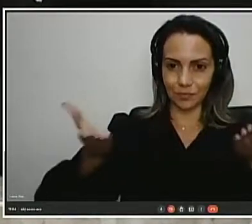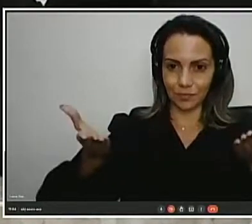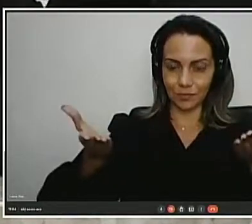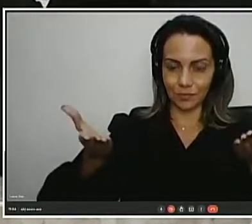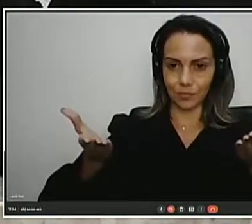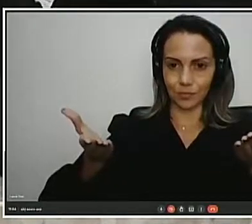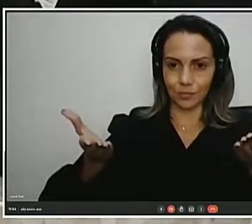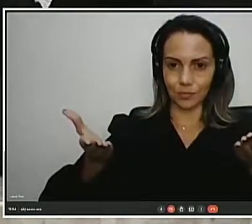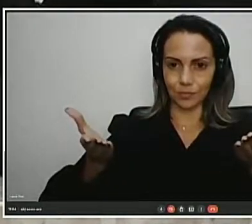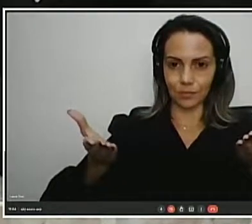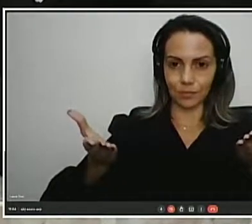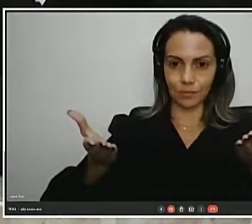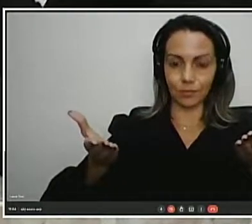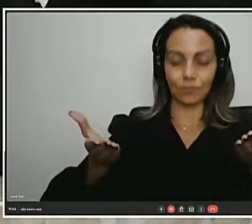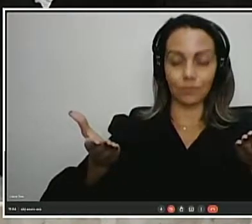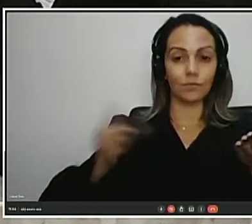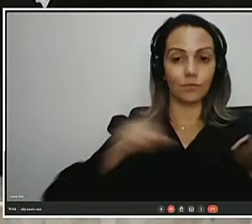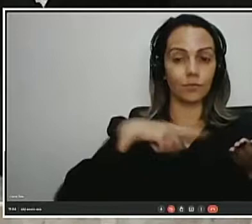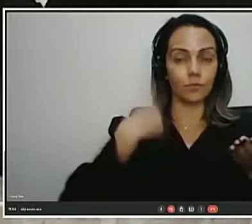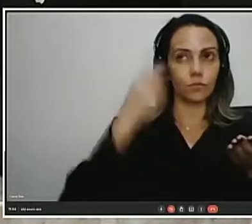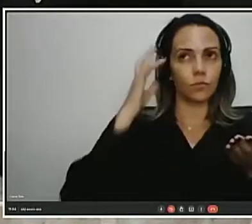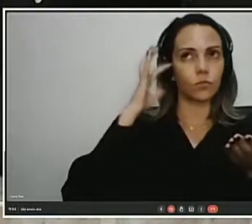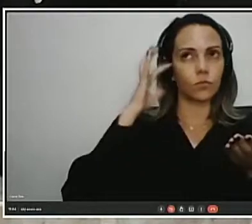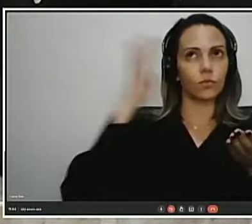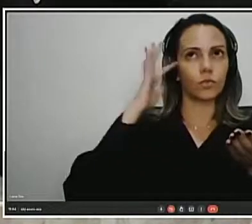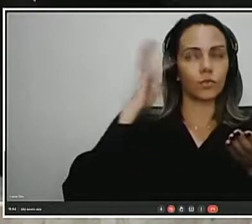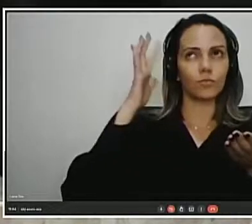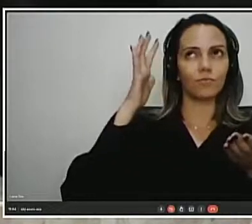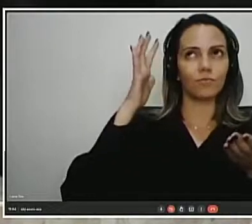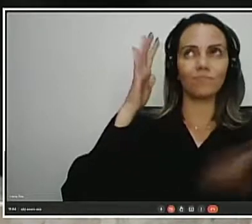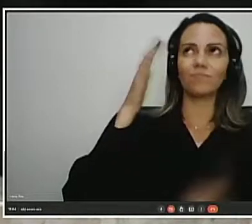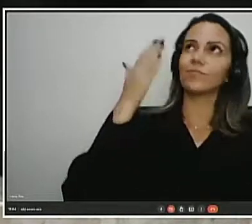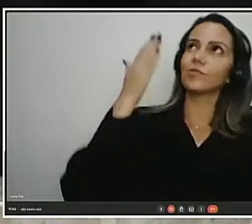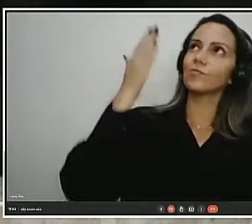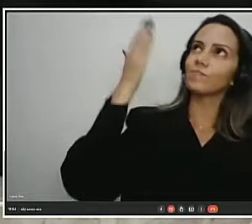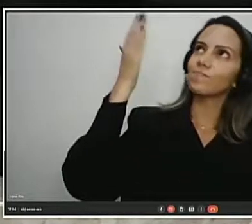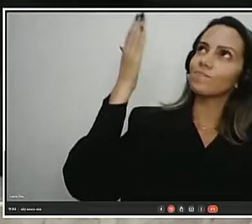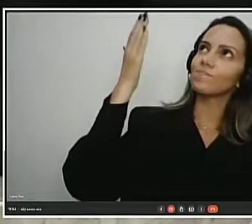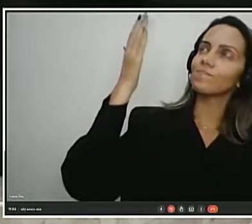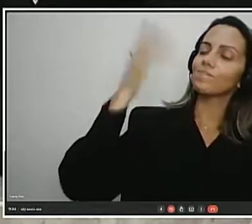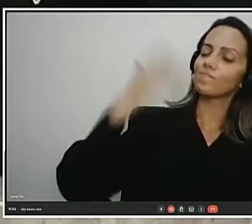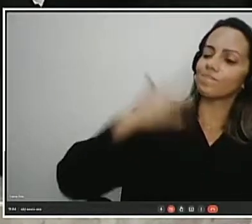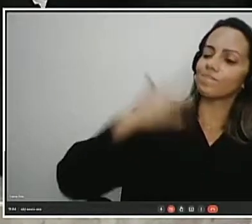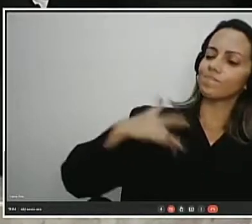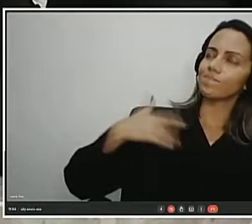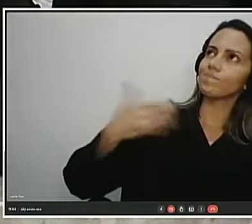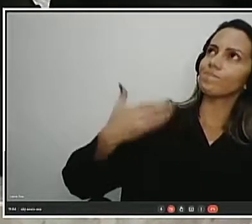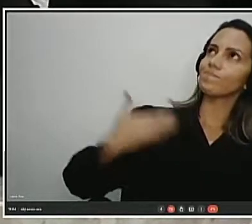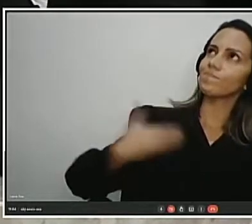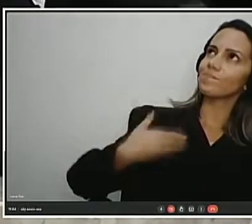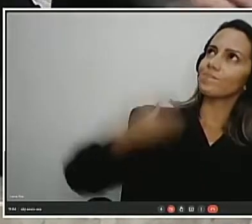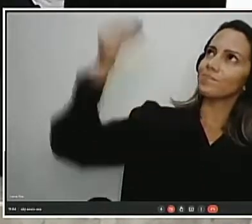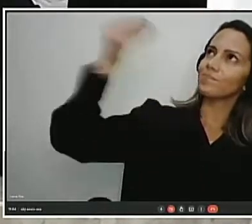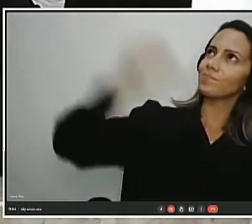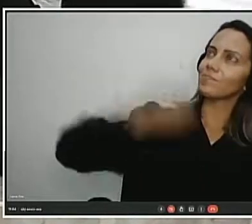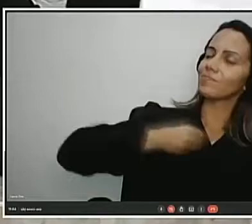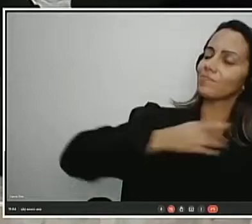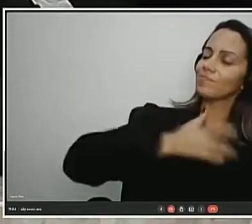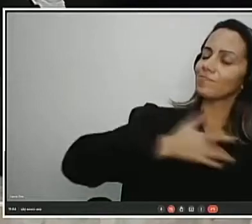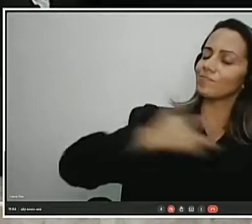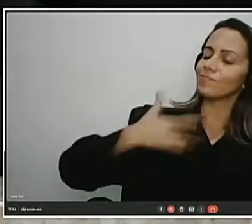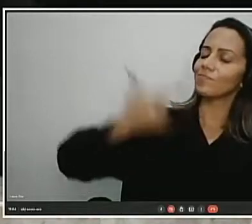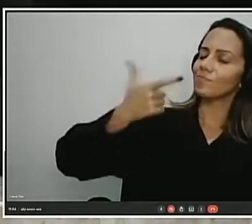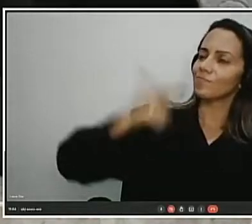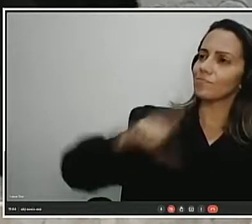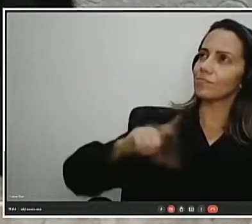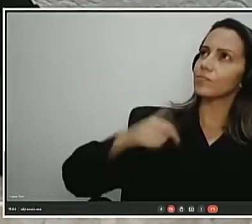Para refletir, ó Senhor Deus, tem compaixão de mim e me dá saúde novamente para que eu dê aos